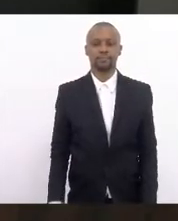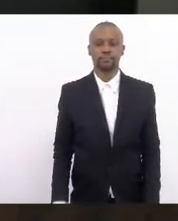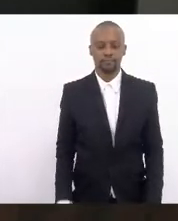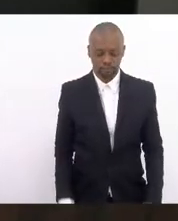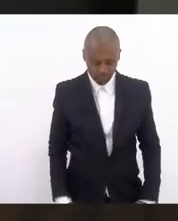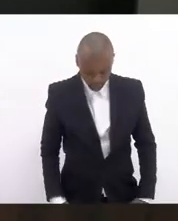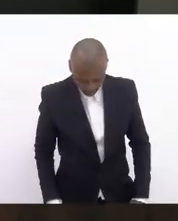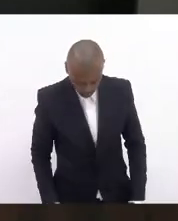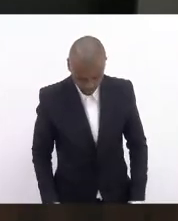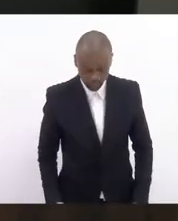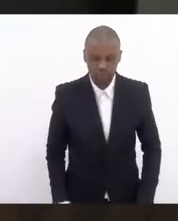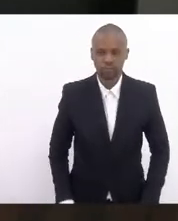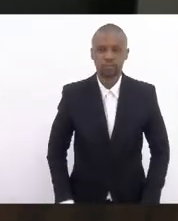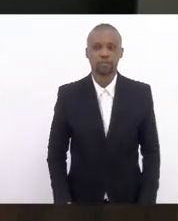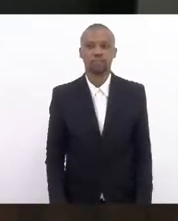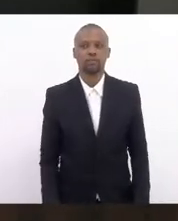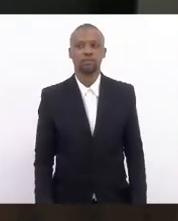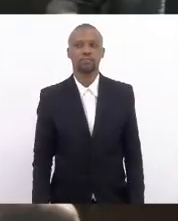O presidente irá